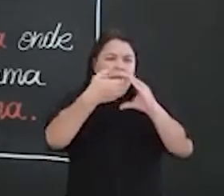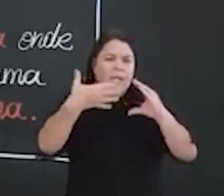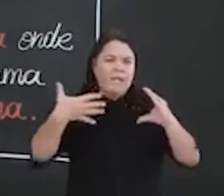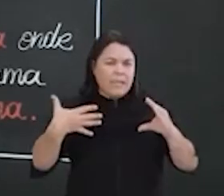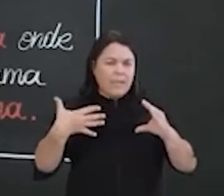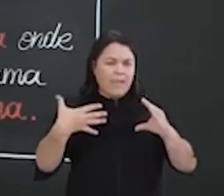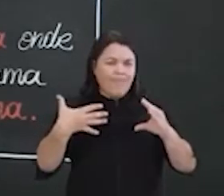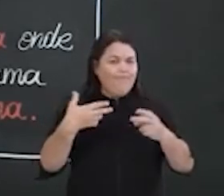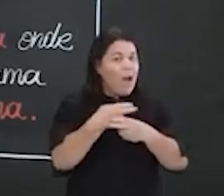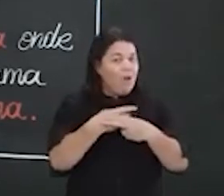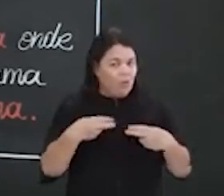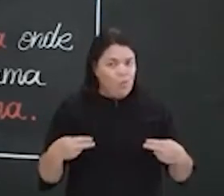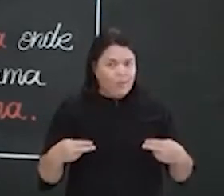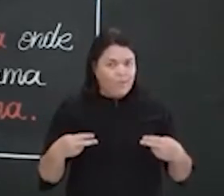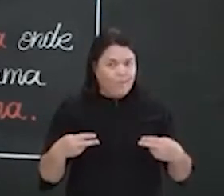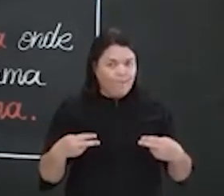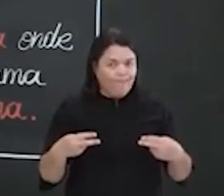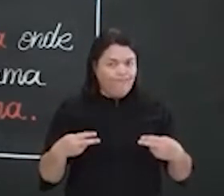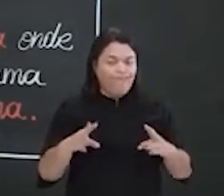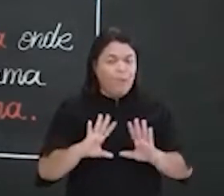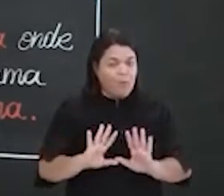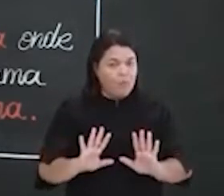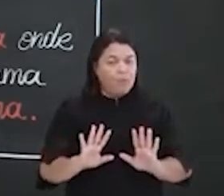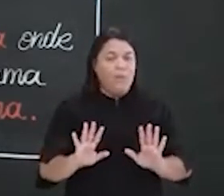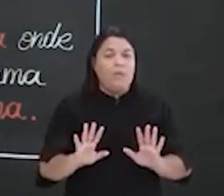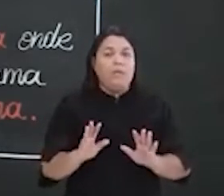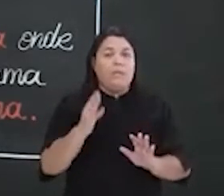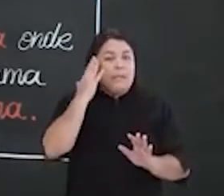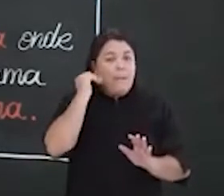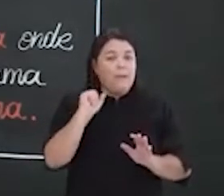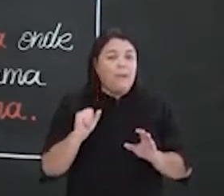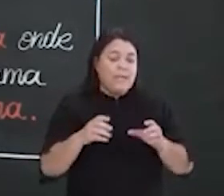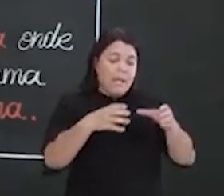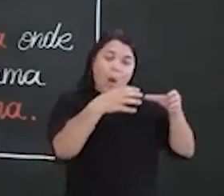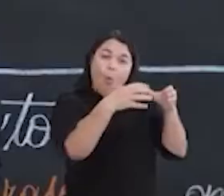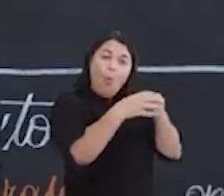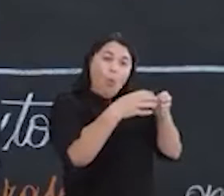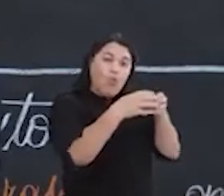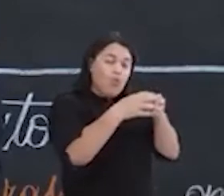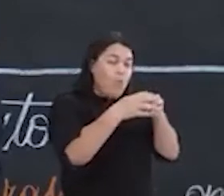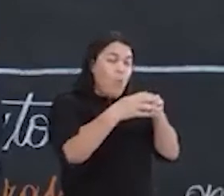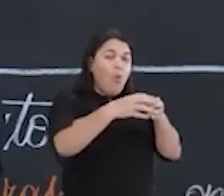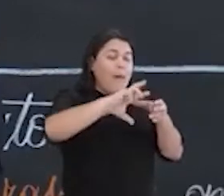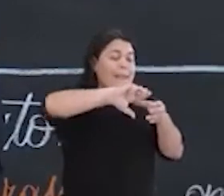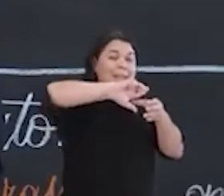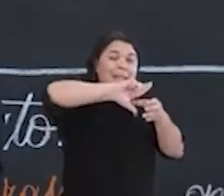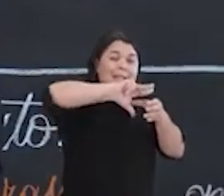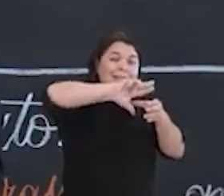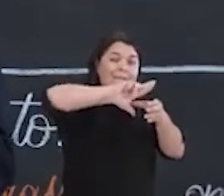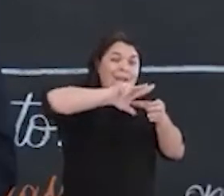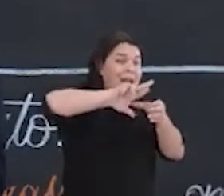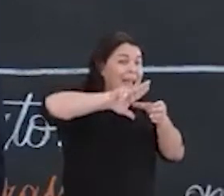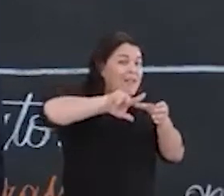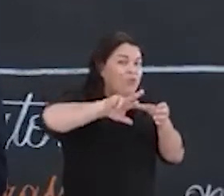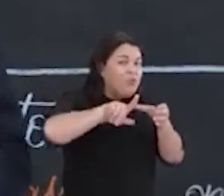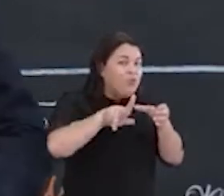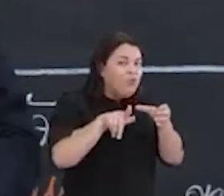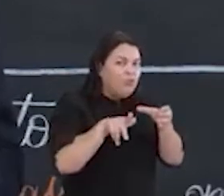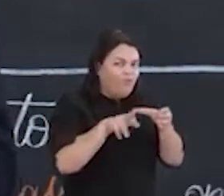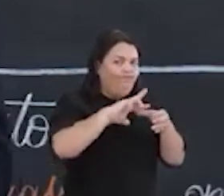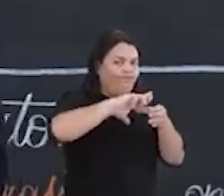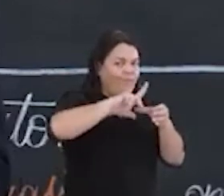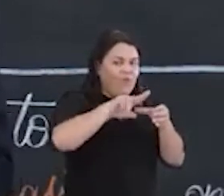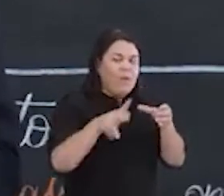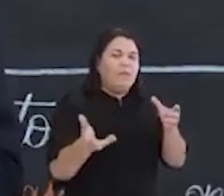caracterizar, eu não vou poder esquecer nunca que os adjetivos também fazem parte de uma classe variável. E quando eu falo em variação na língua, eu estou